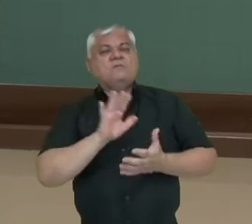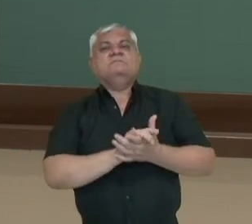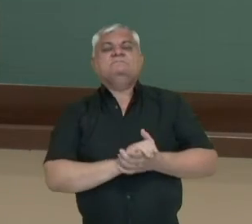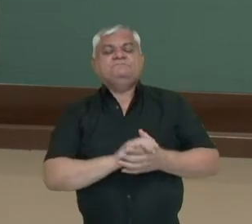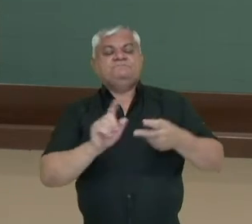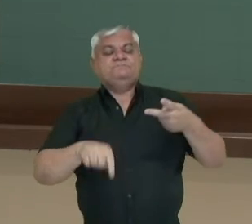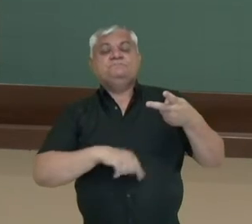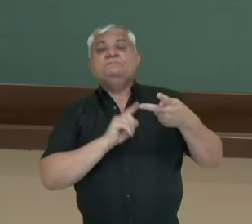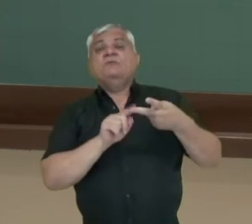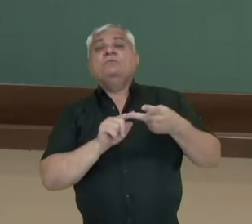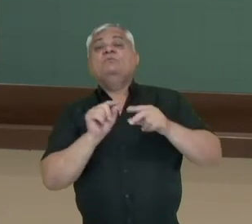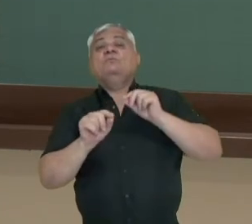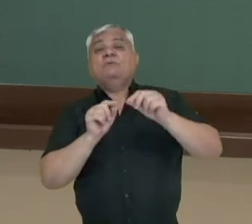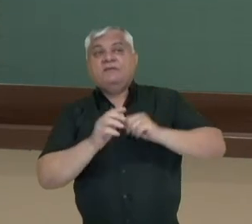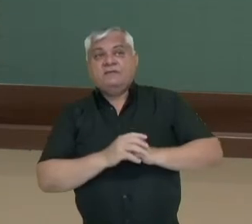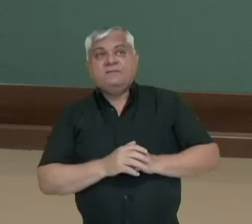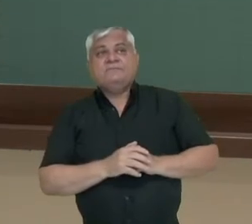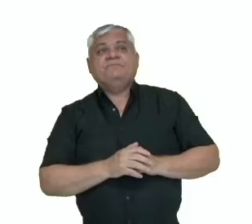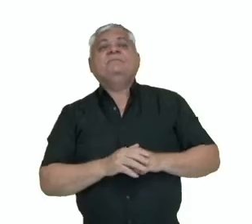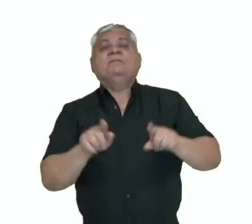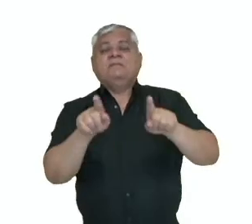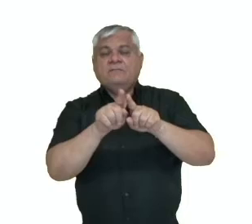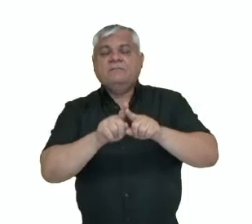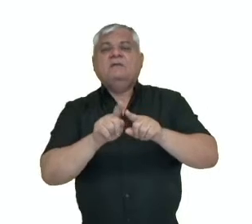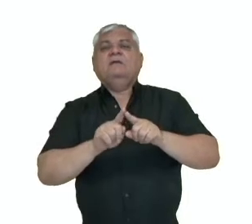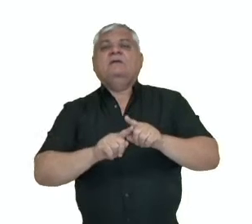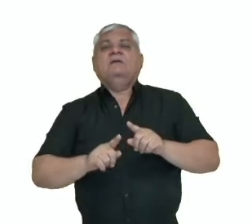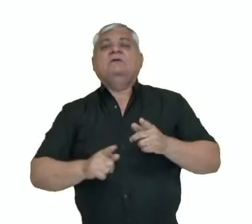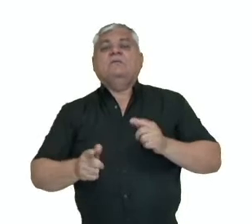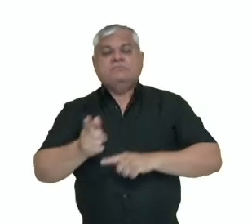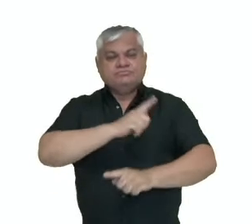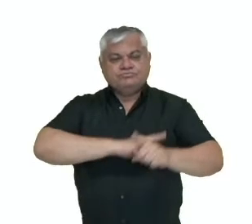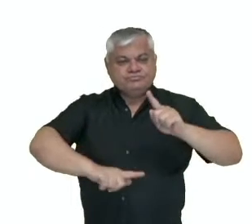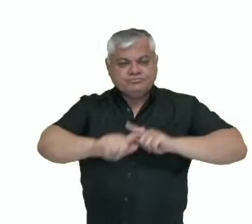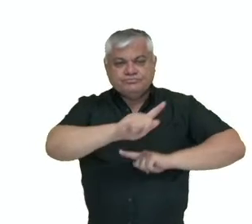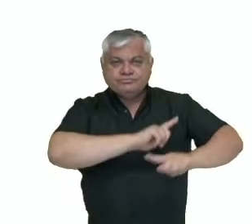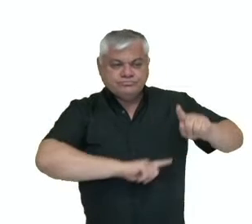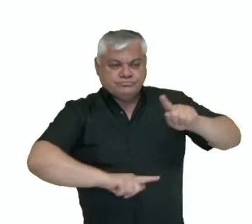segundo princípio vai ser a gestão democrática, que é